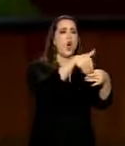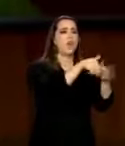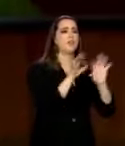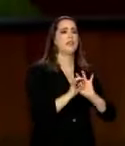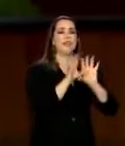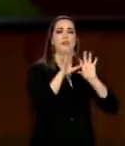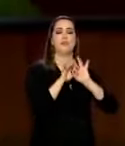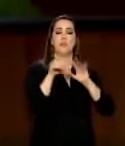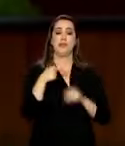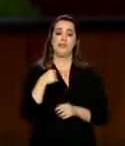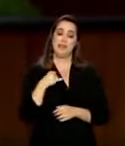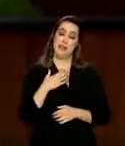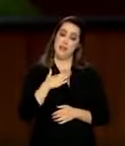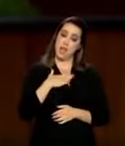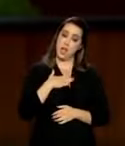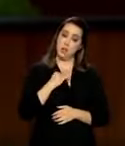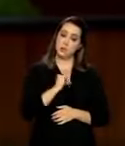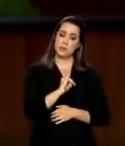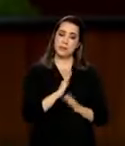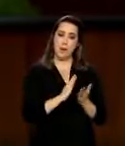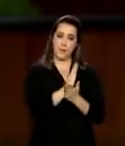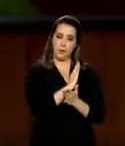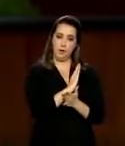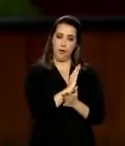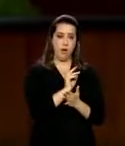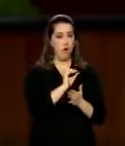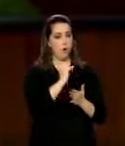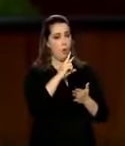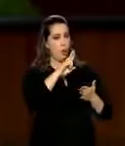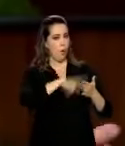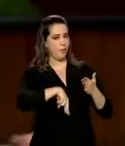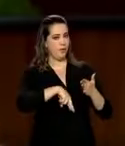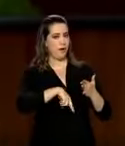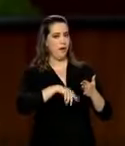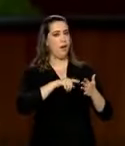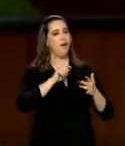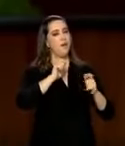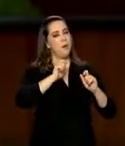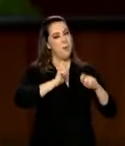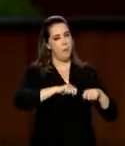eu sancionar, né, ou vetar algo, eu posso